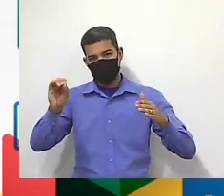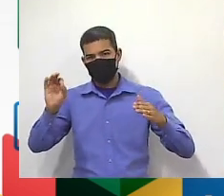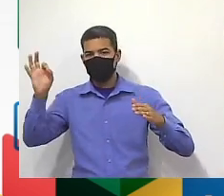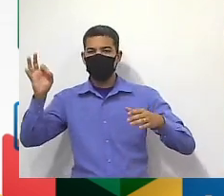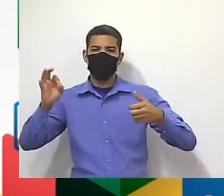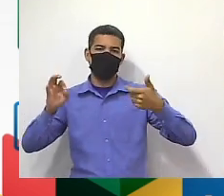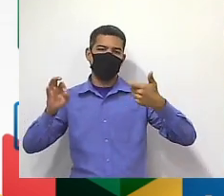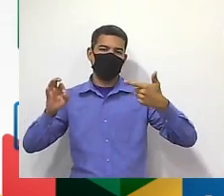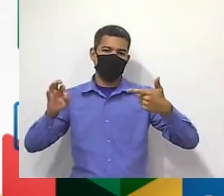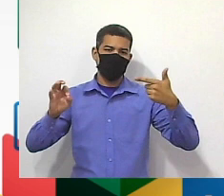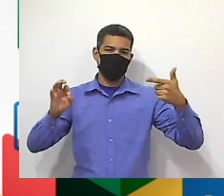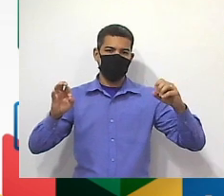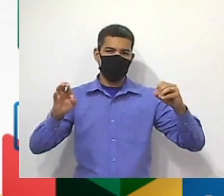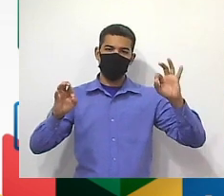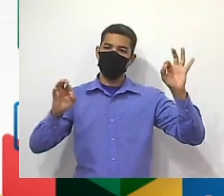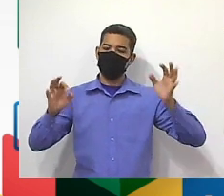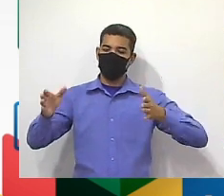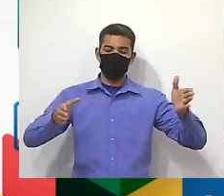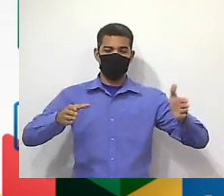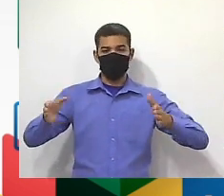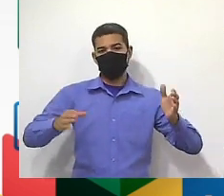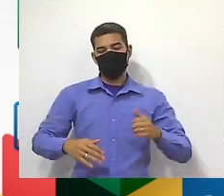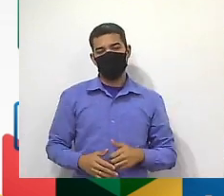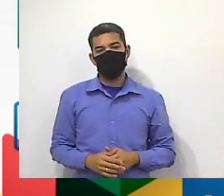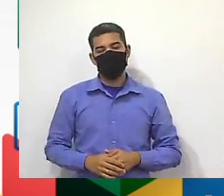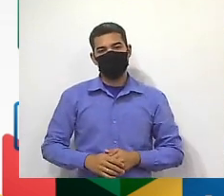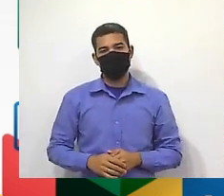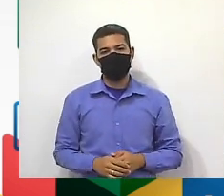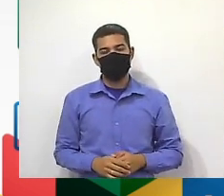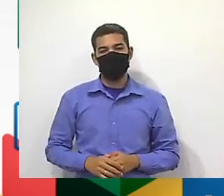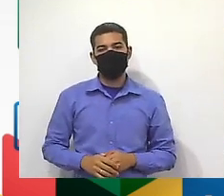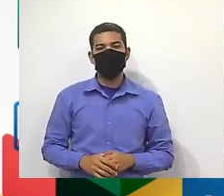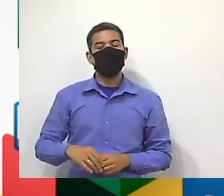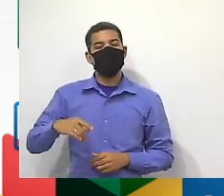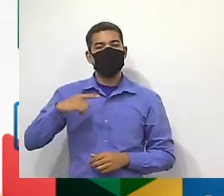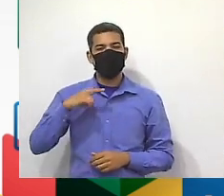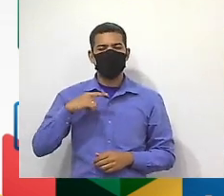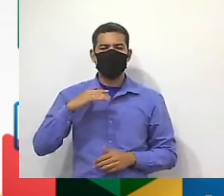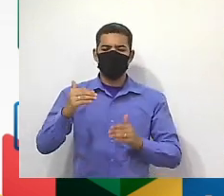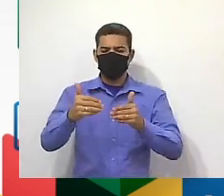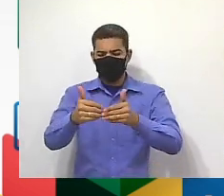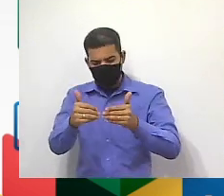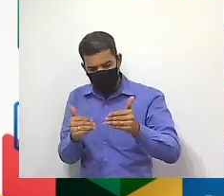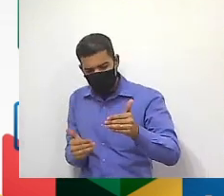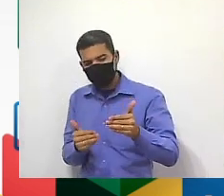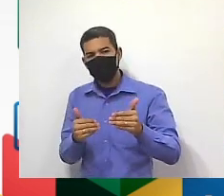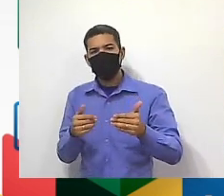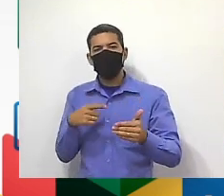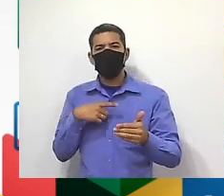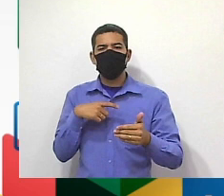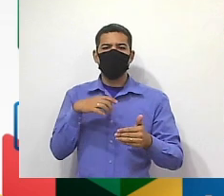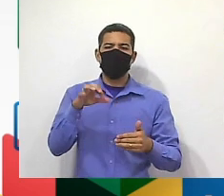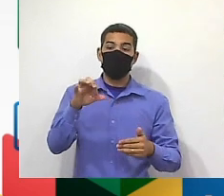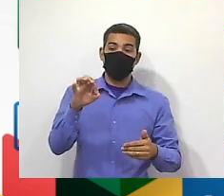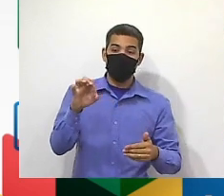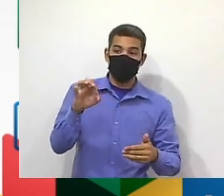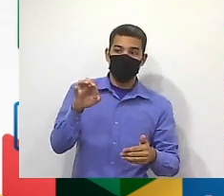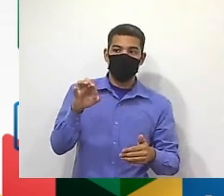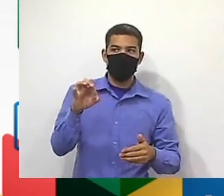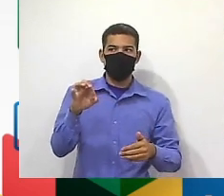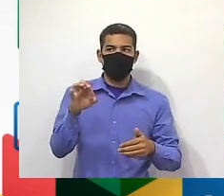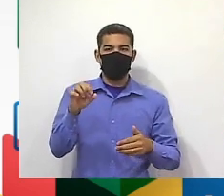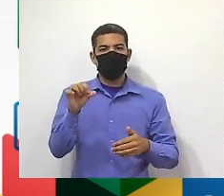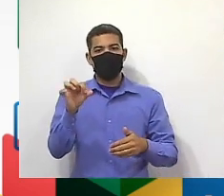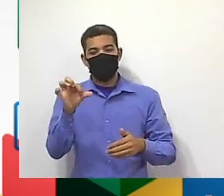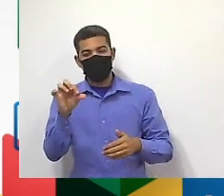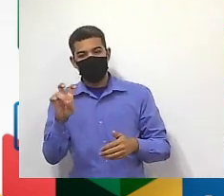ali a gente tem sempre uma temperatura um pouco mais baixa, significativamente mais baixas, né? 90, 95, 100 graus a depender do